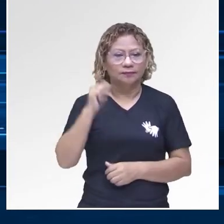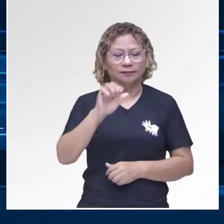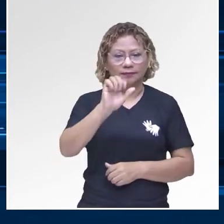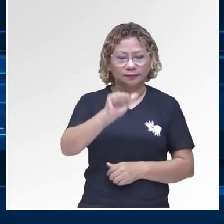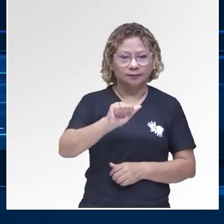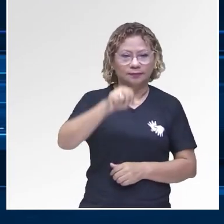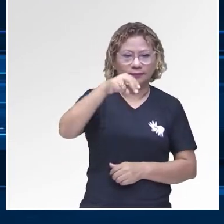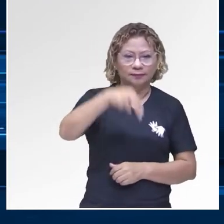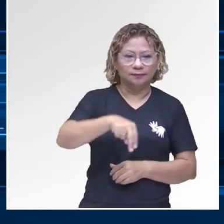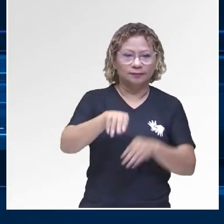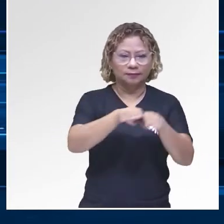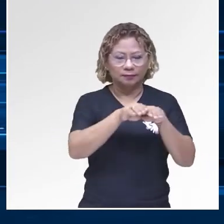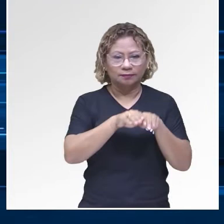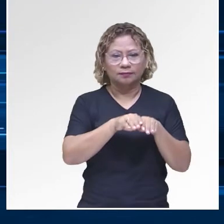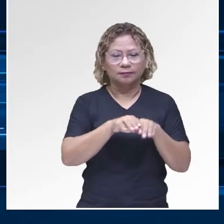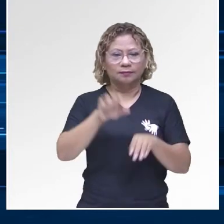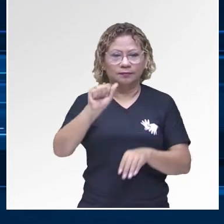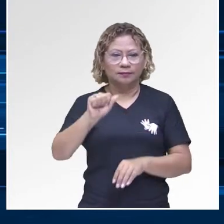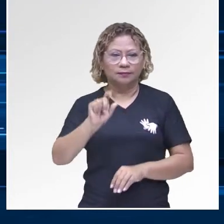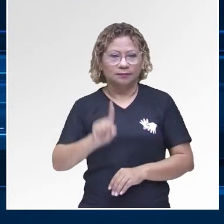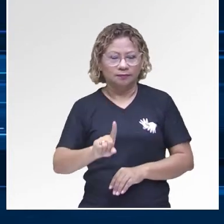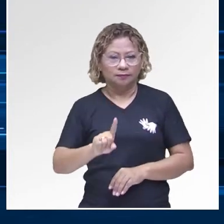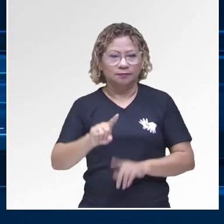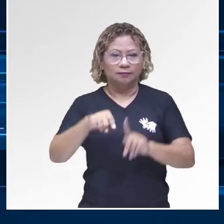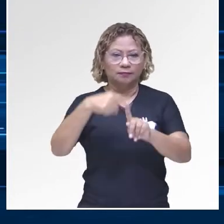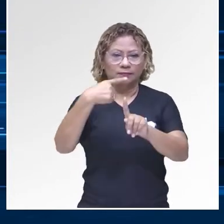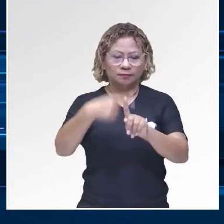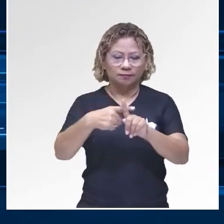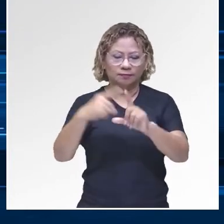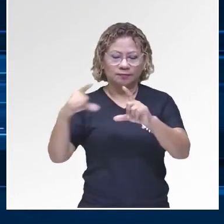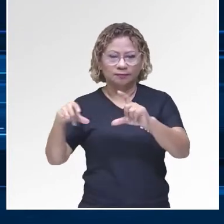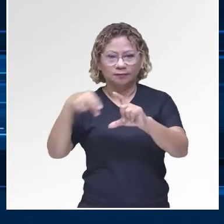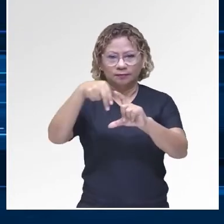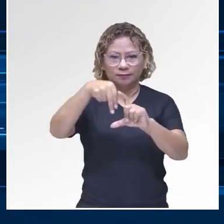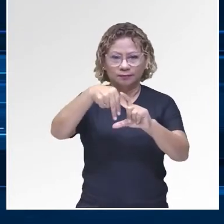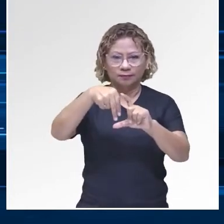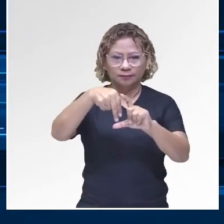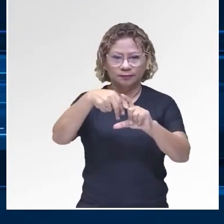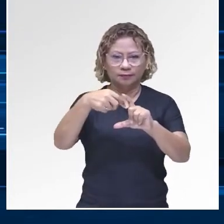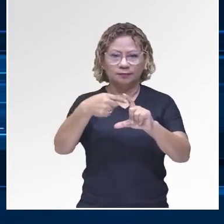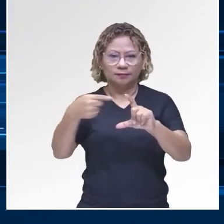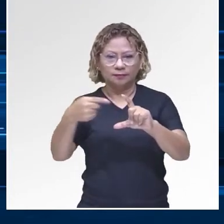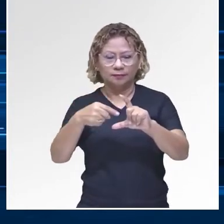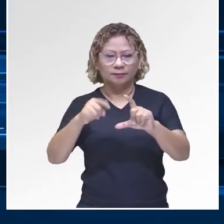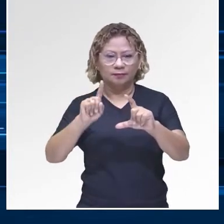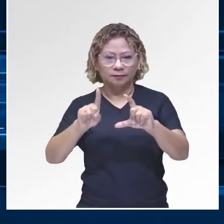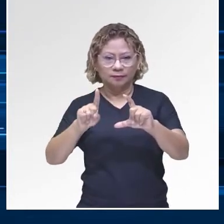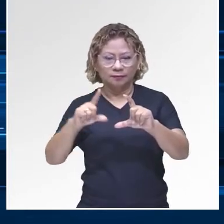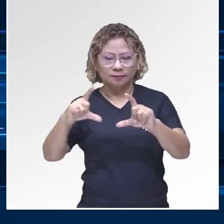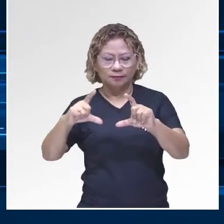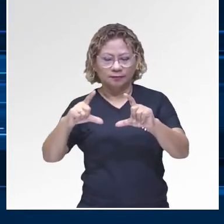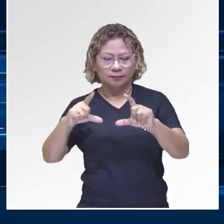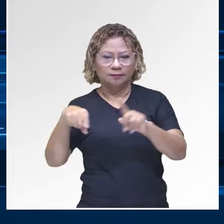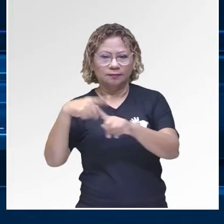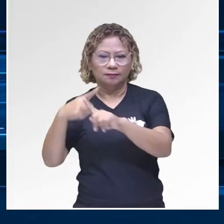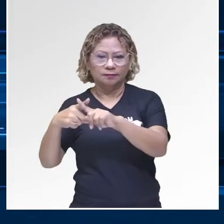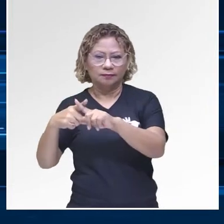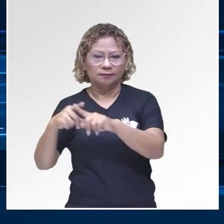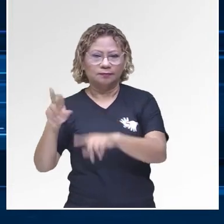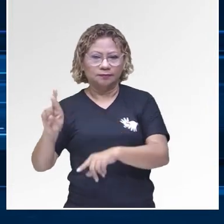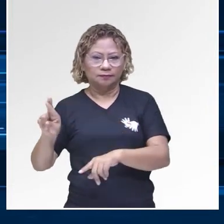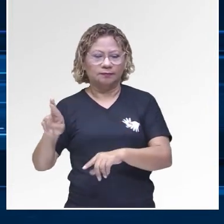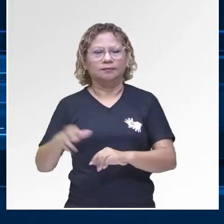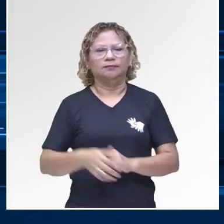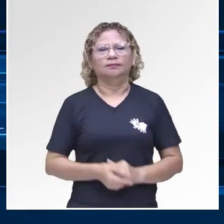Será utilizada a N igual a 1 mais N menos 1, que multiplica